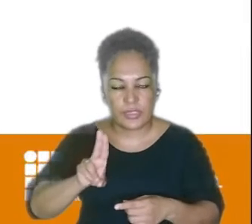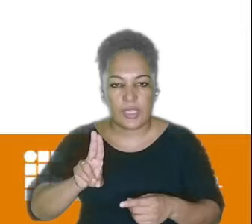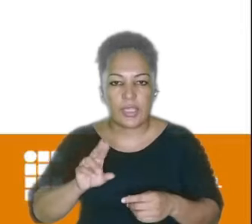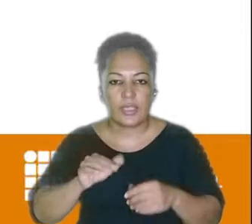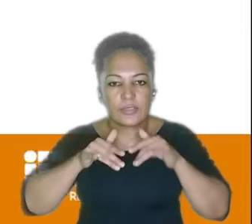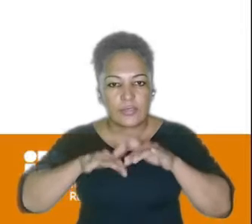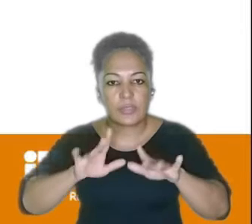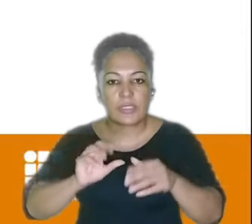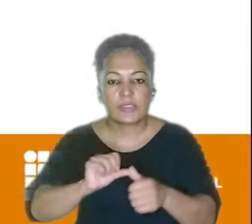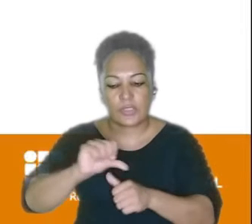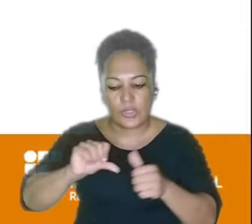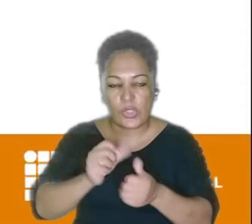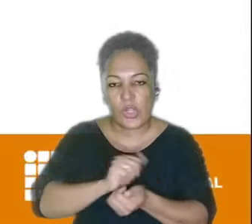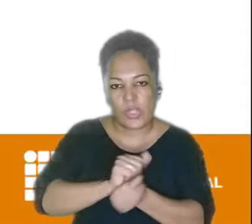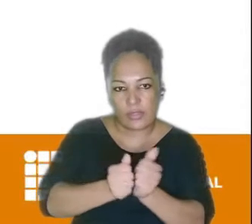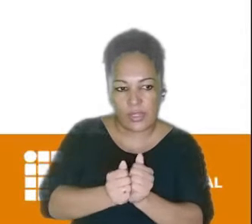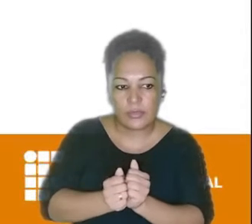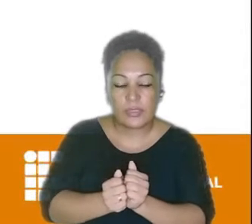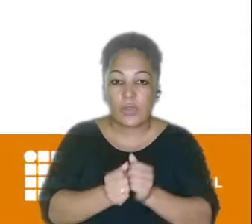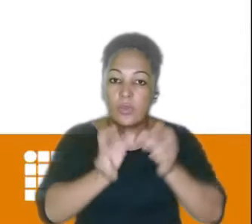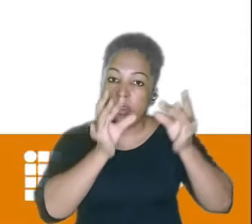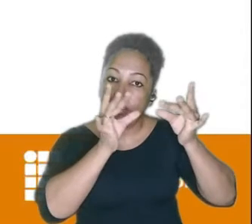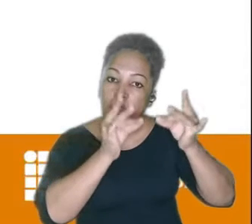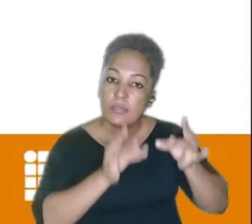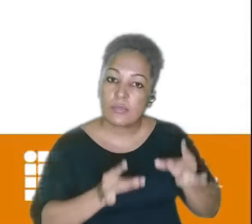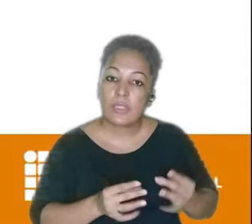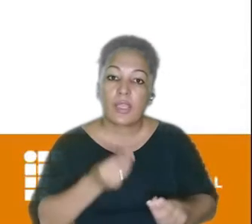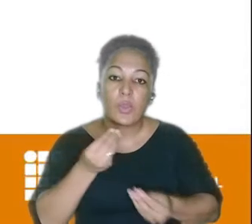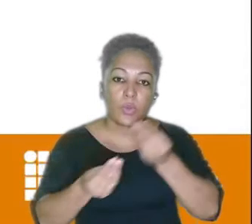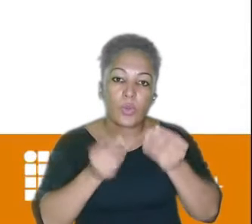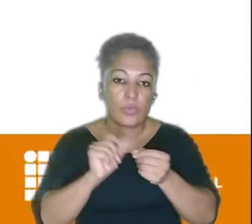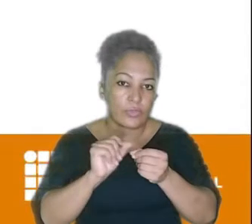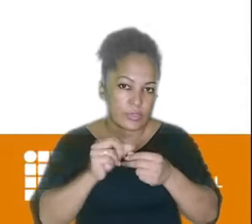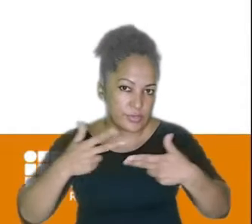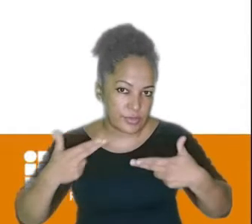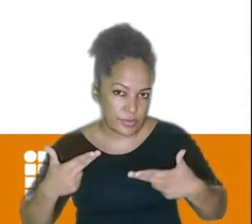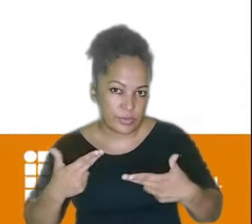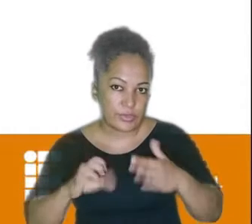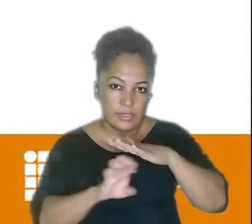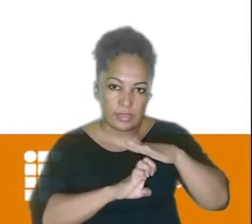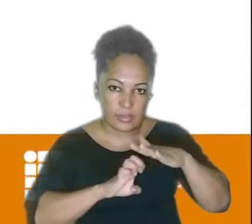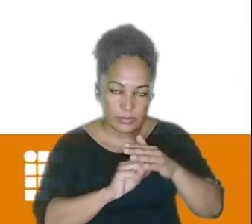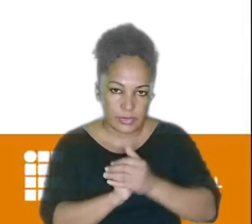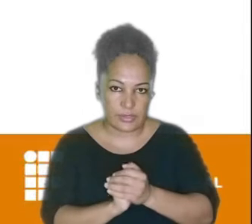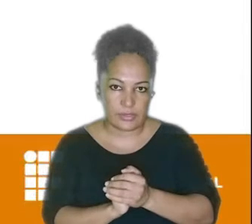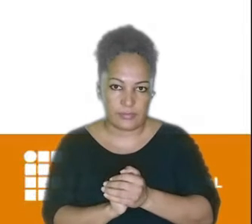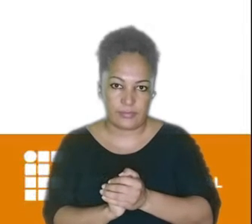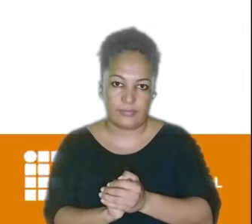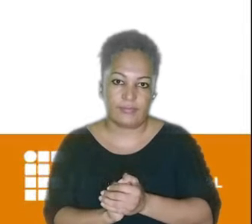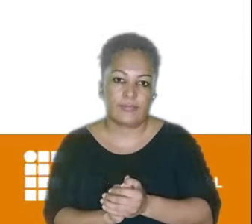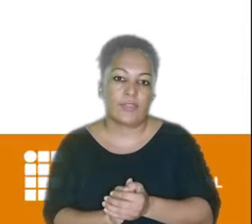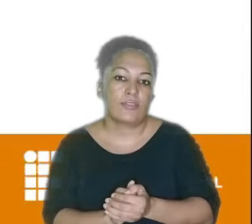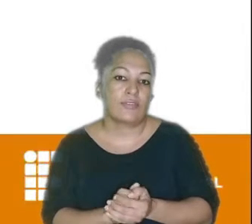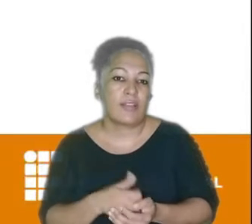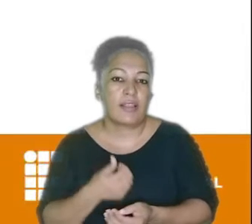utilizados na fabricação de outra forma. Então, ou seja, é descrever um negócio. Isso na engenharia de software, nós chamamos isso de levantamento de